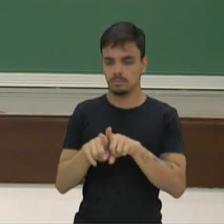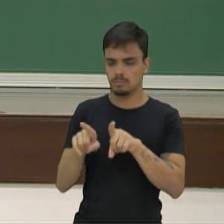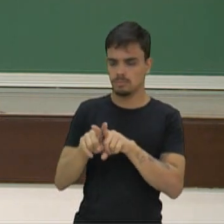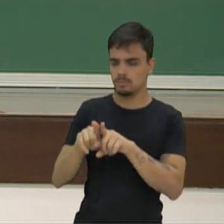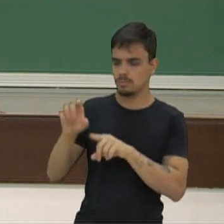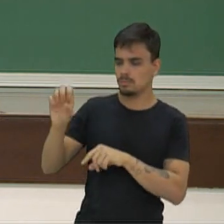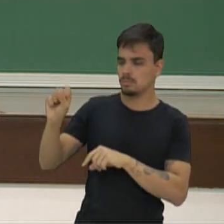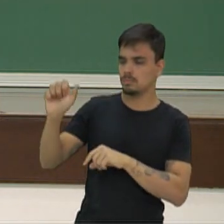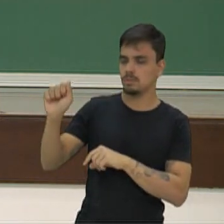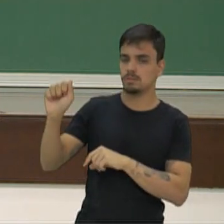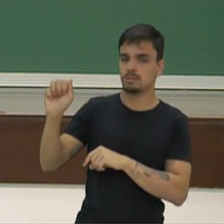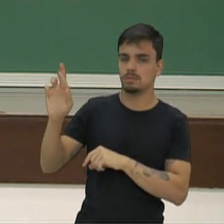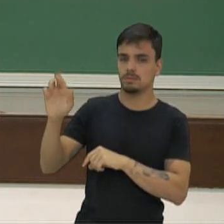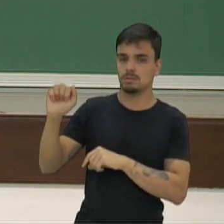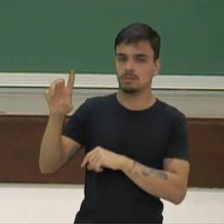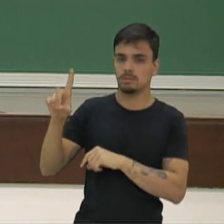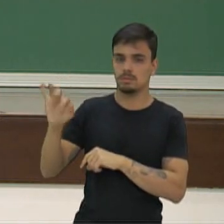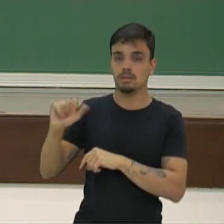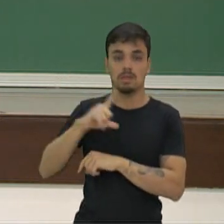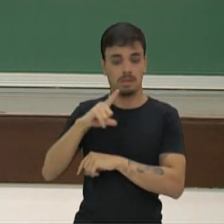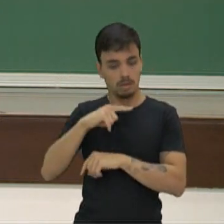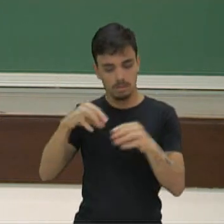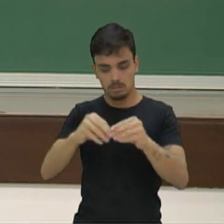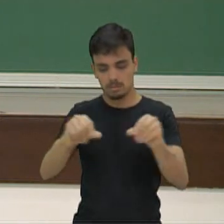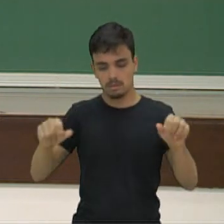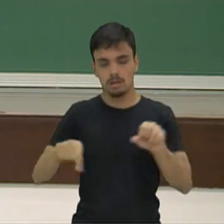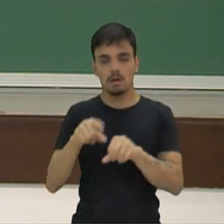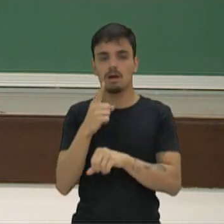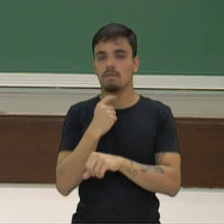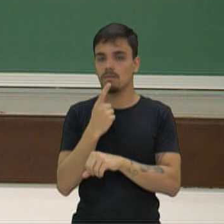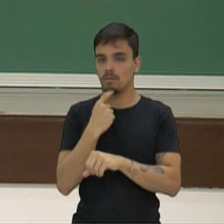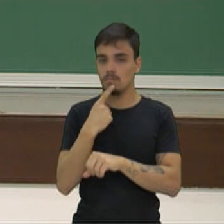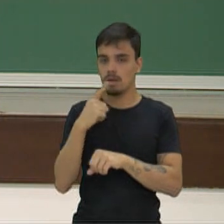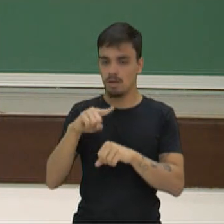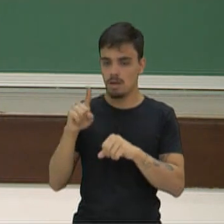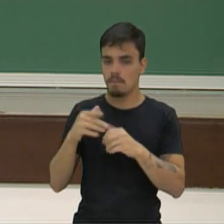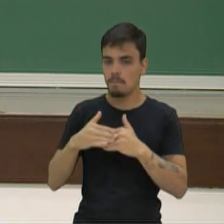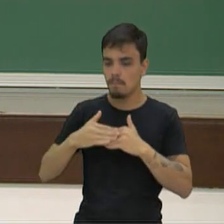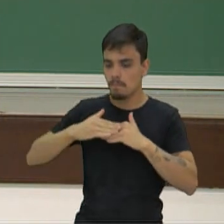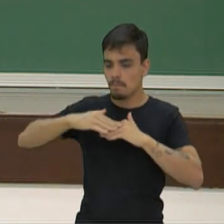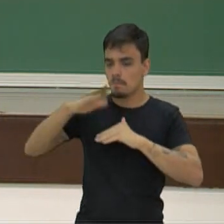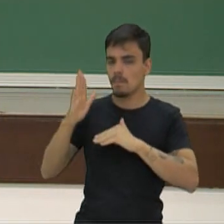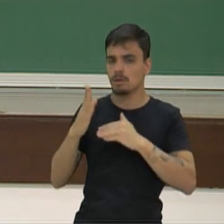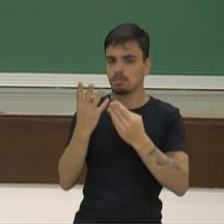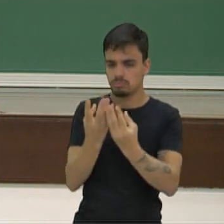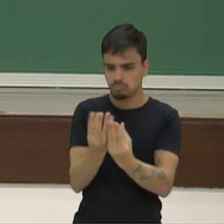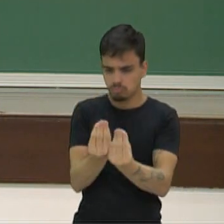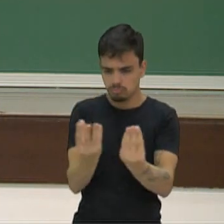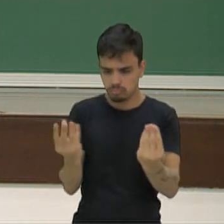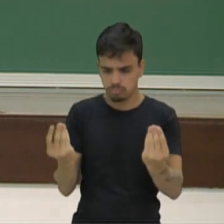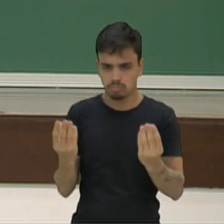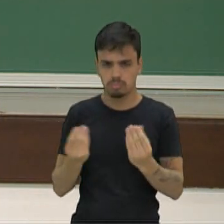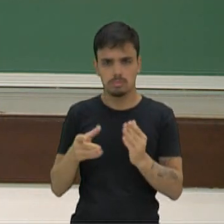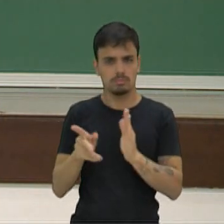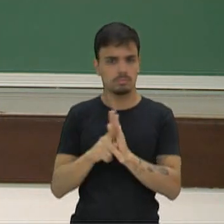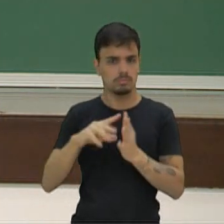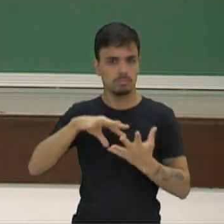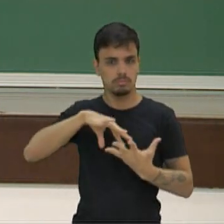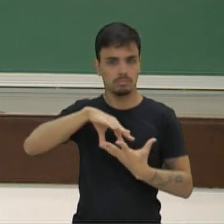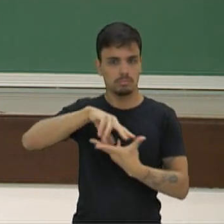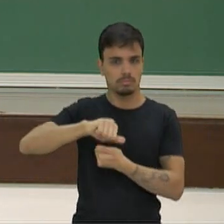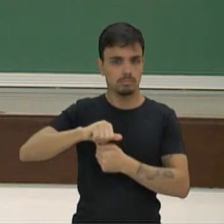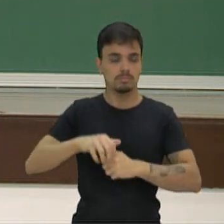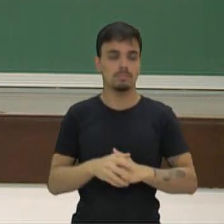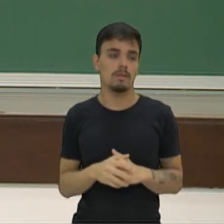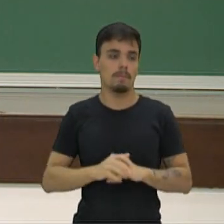por exemplo, tem a terra vermelha, que é um dos solos mais férteis do mundo. Então, quando a